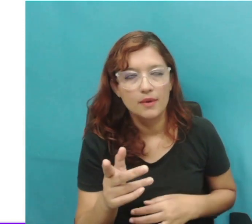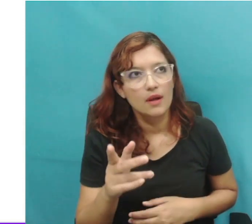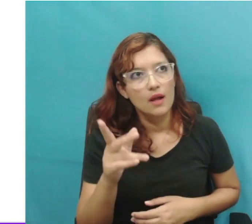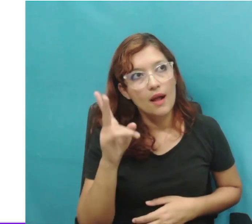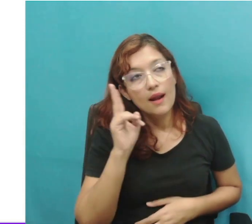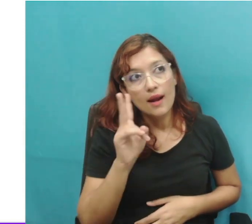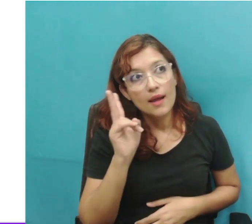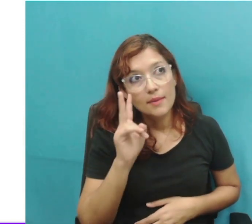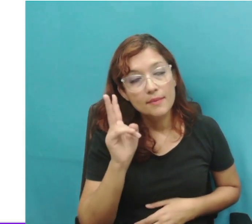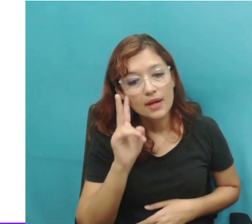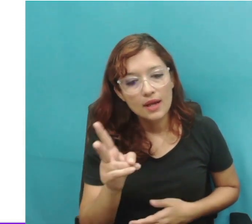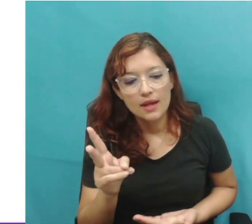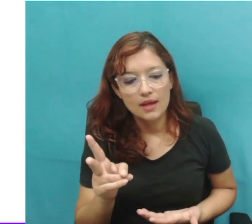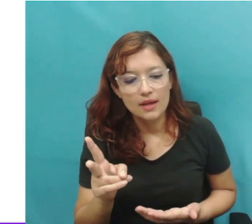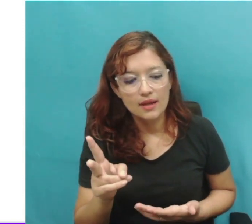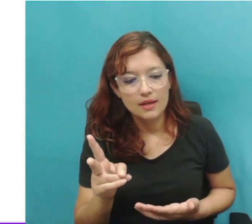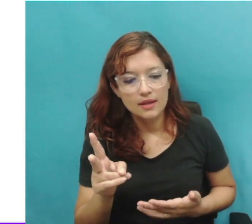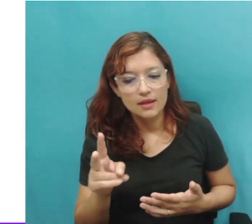Por exemplo,